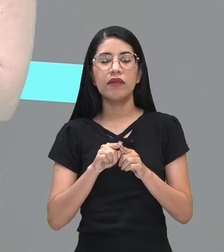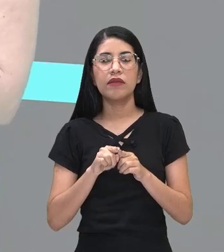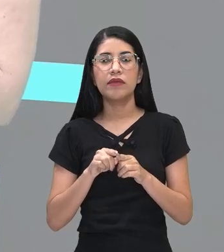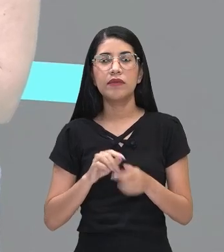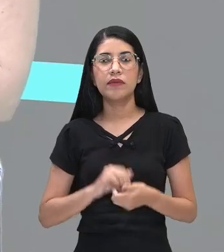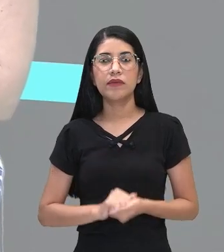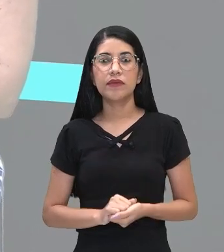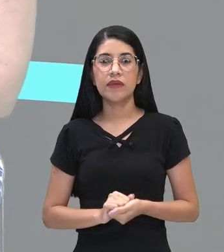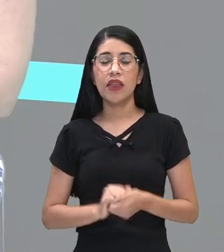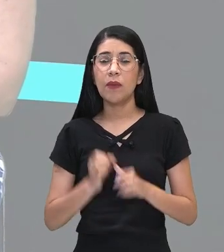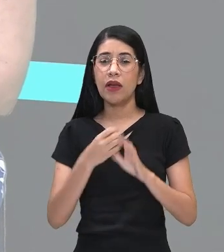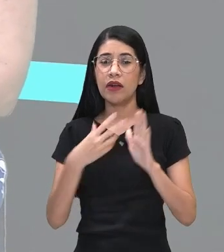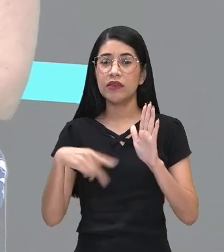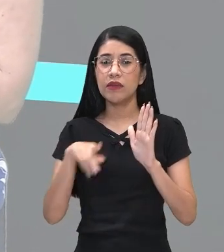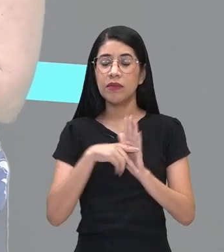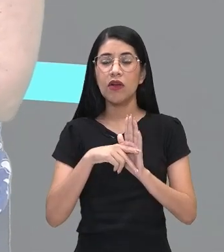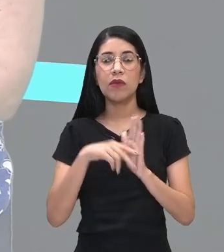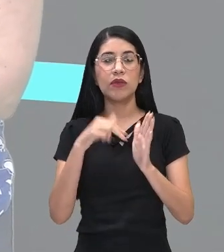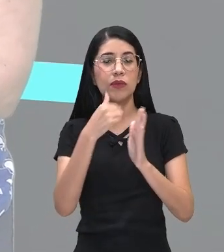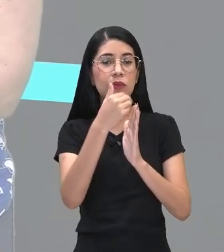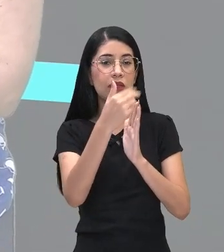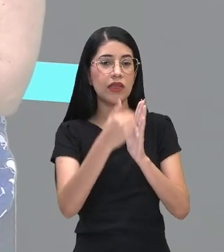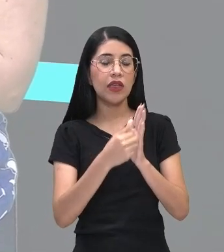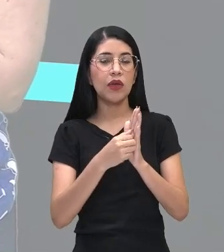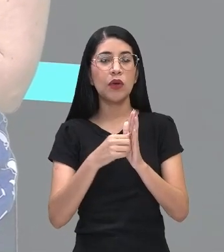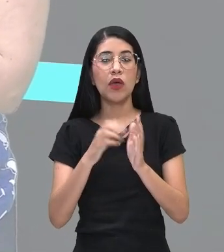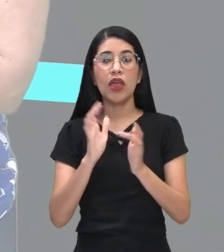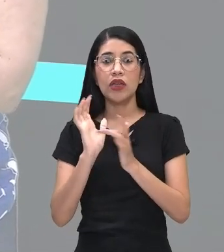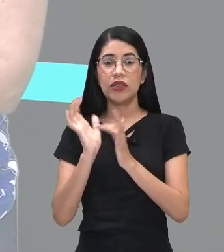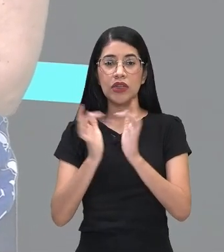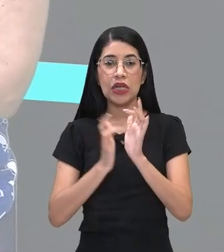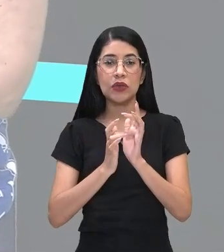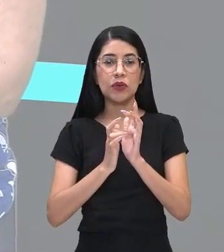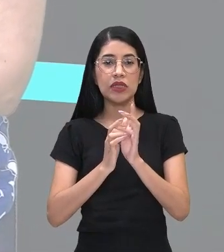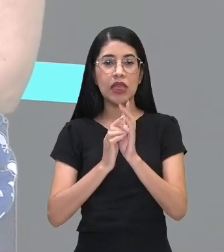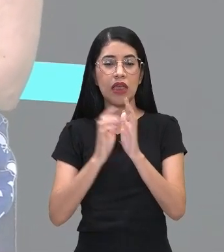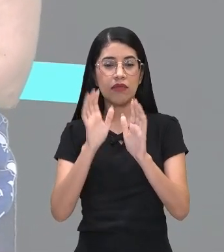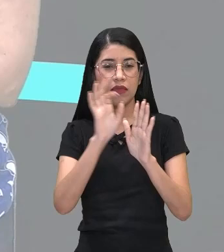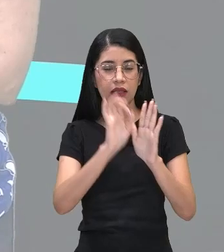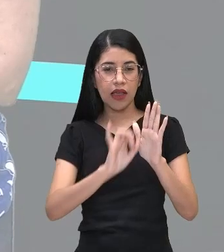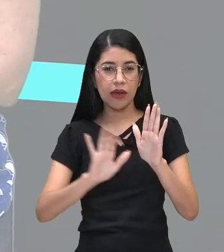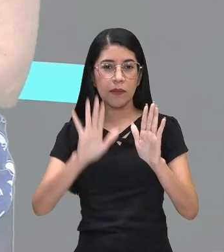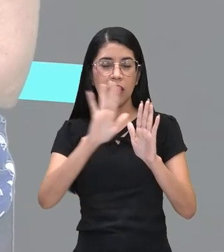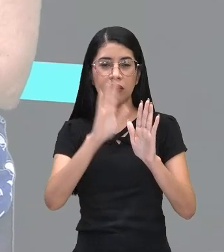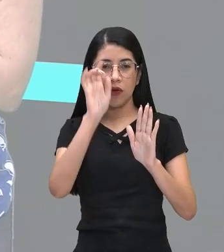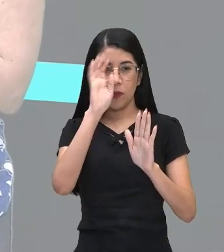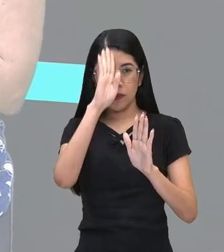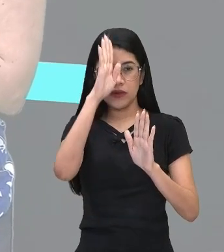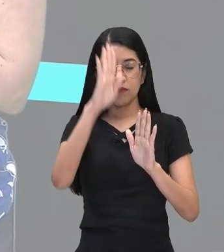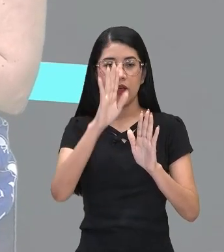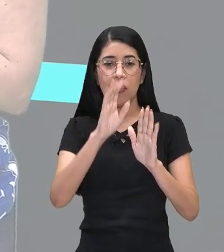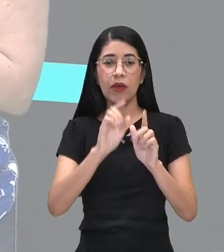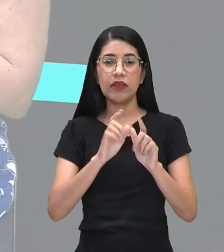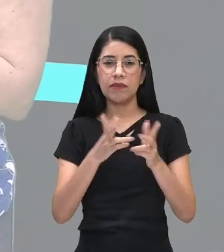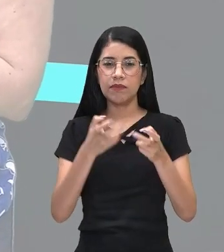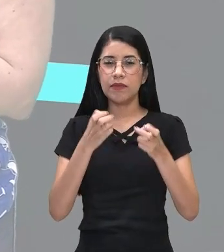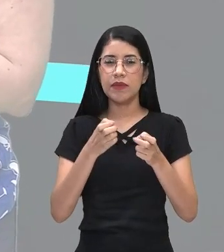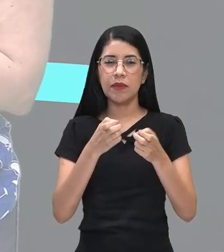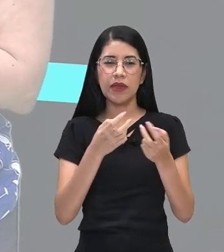estilizado. Jesus Cristo está no centro, como vocês podem ver, ele é uma figura maior do que as outras